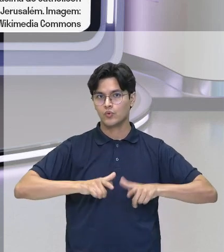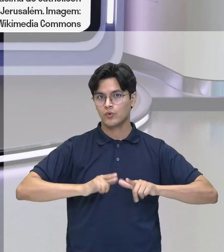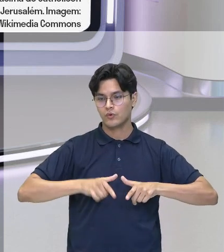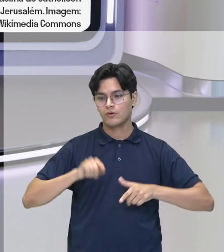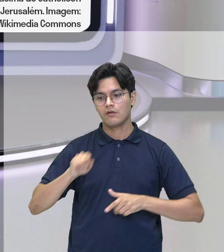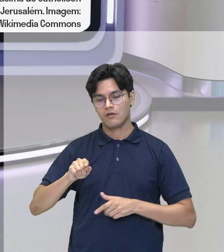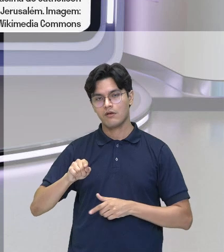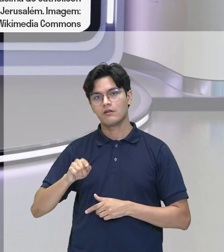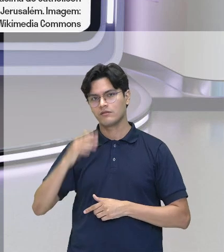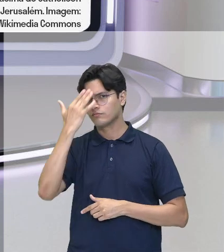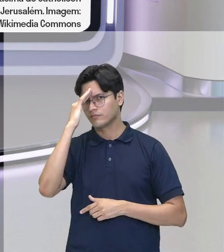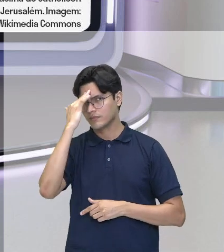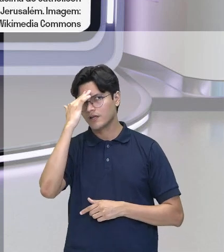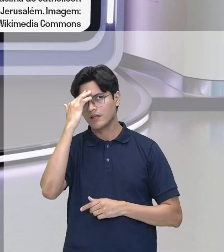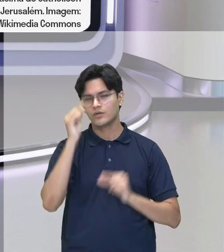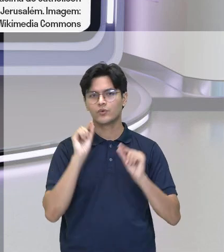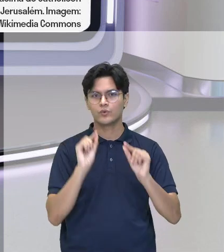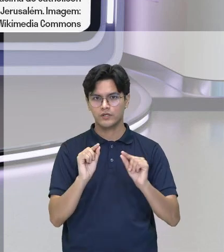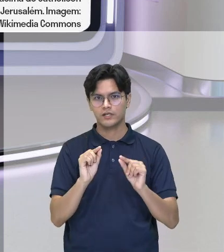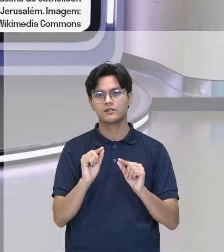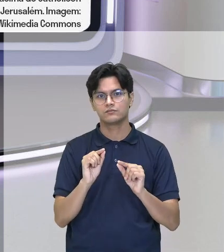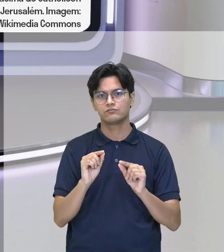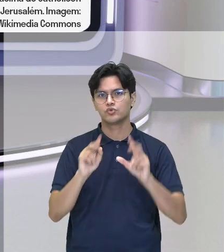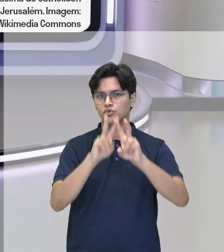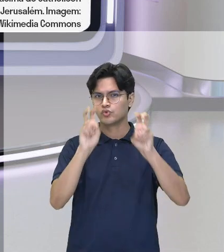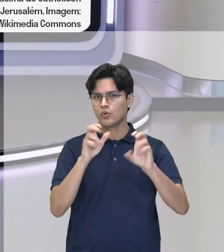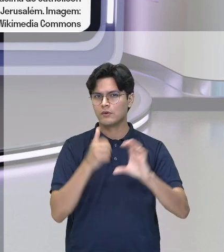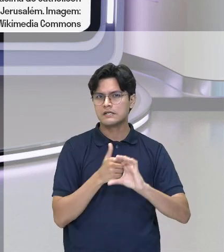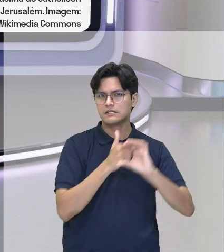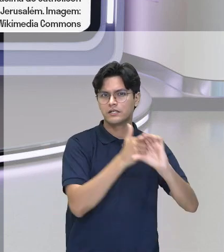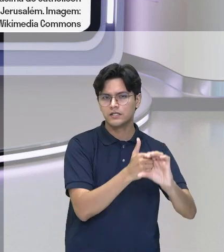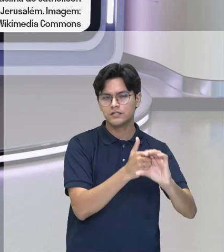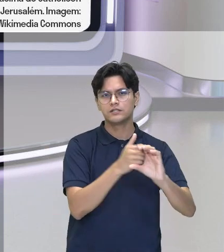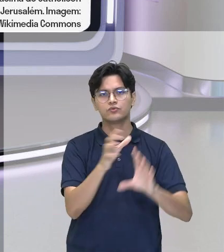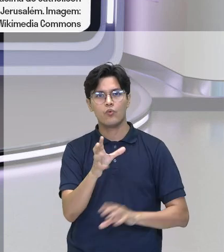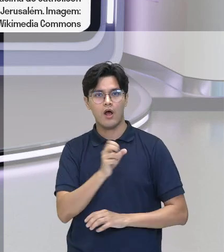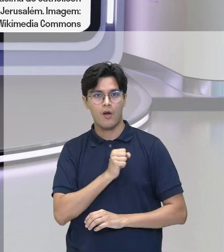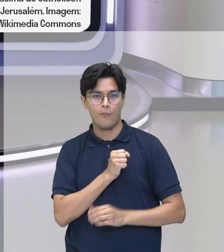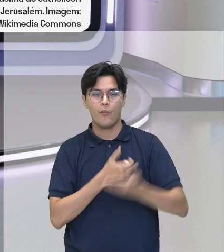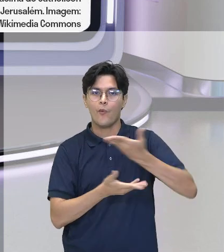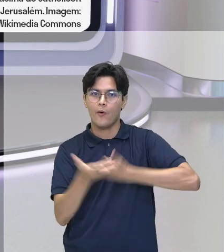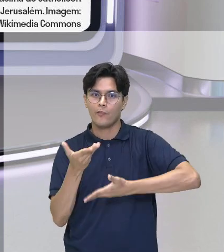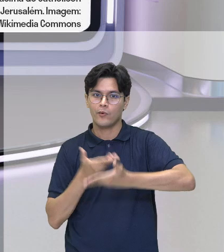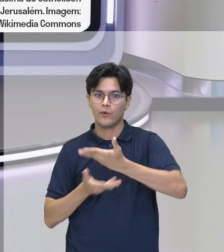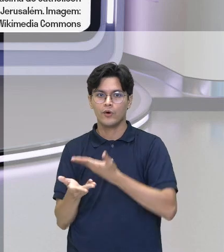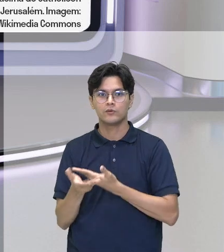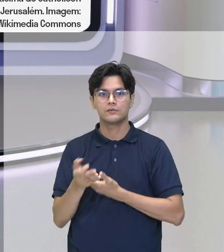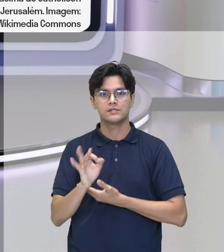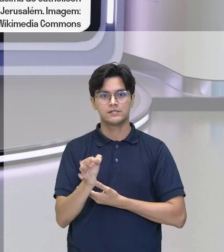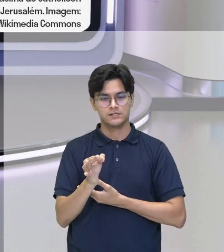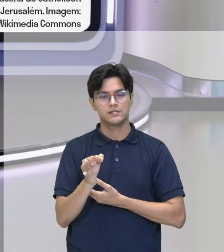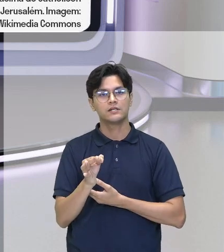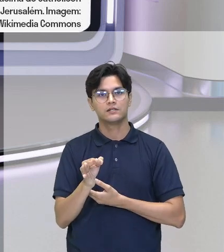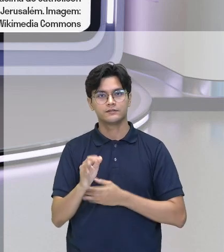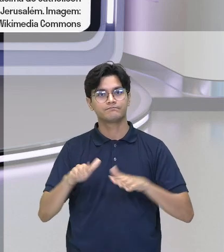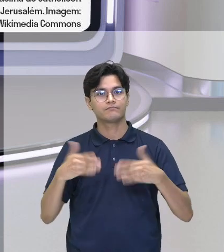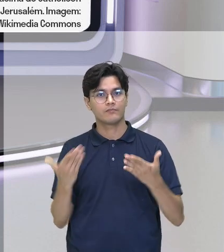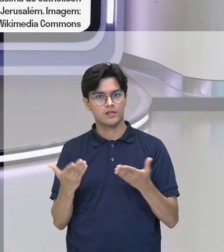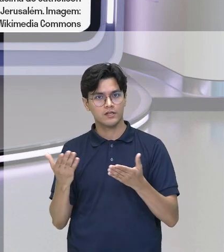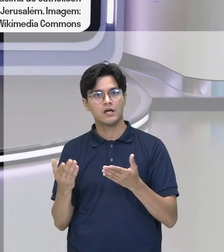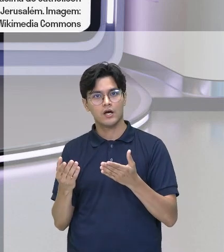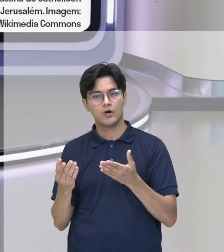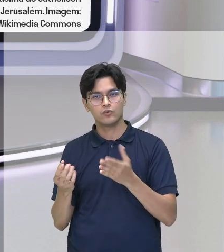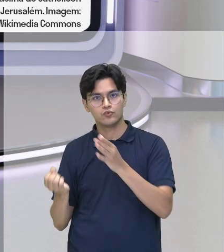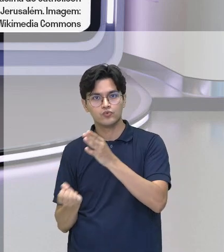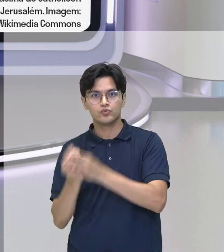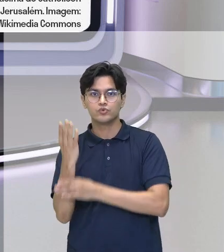de Deus e o amor ao próximo, né? Então, esse é um dado muito interessante. O cristianismo ele nasceu a partir da pessoa